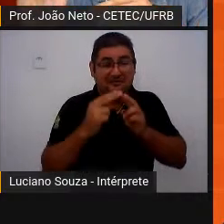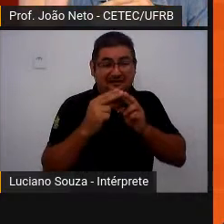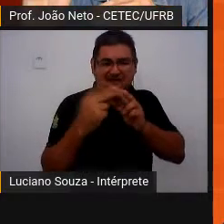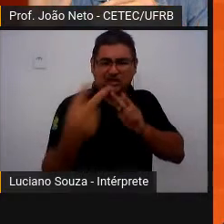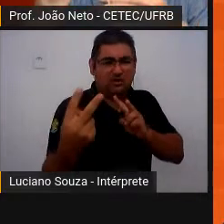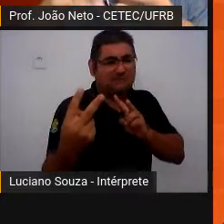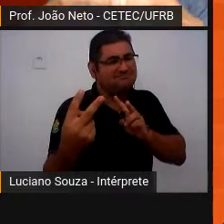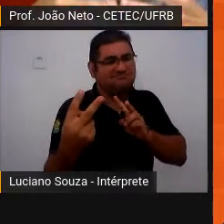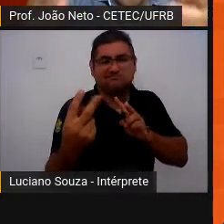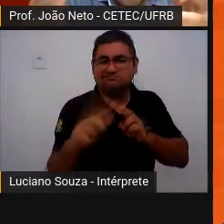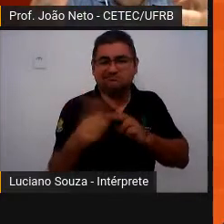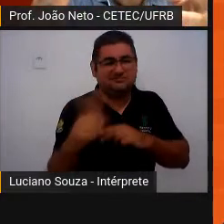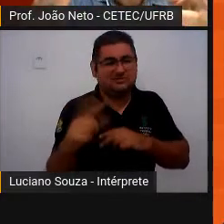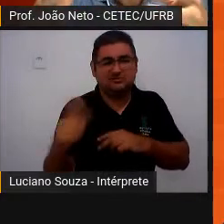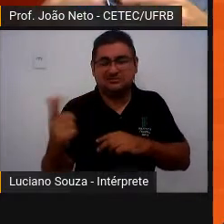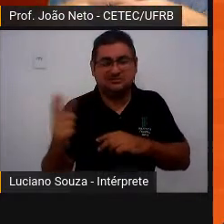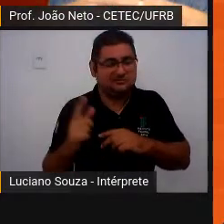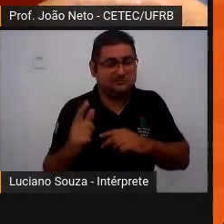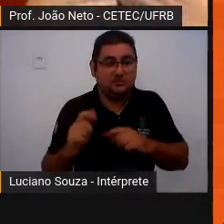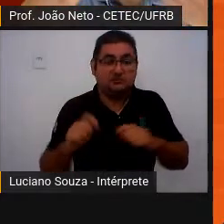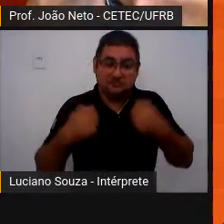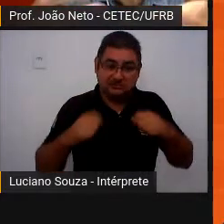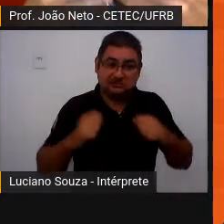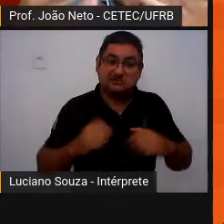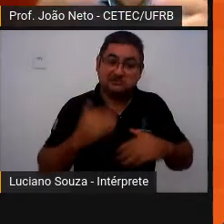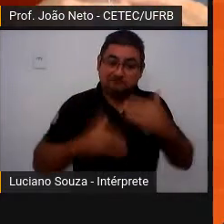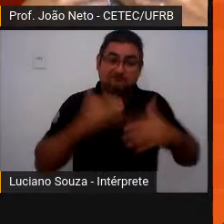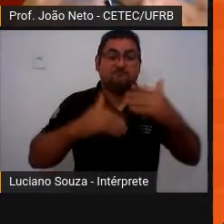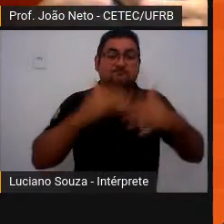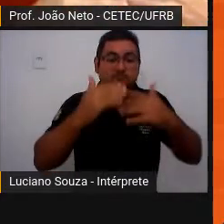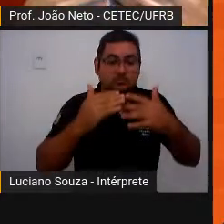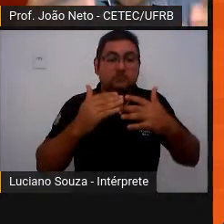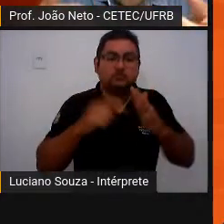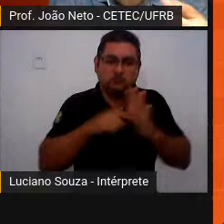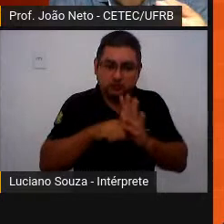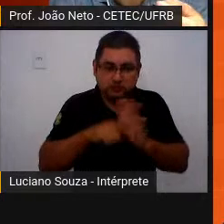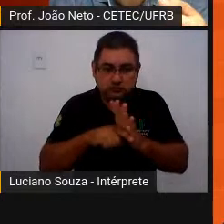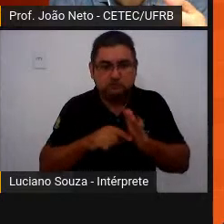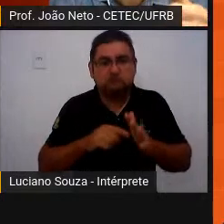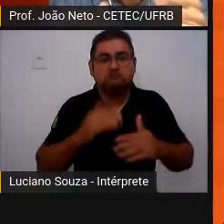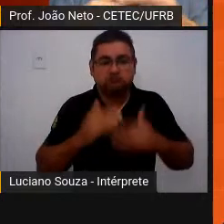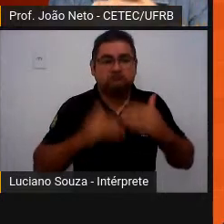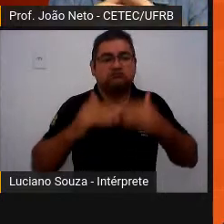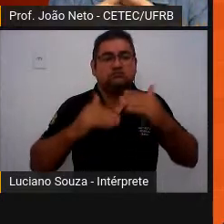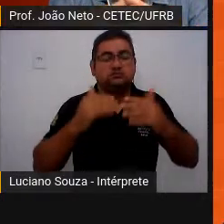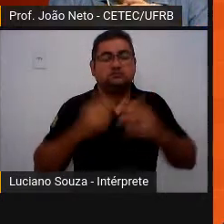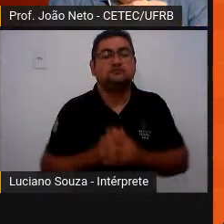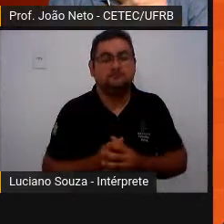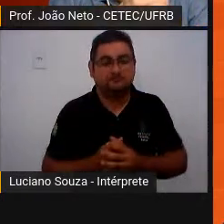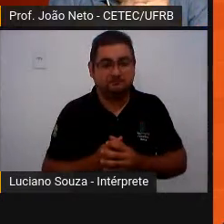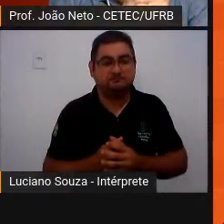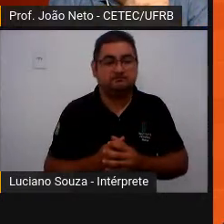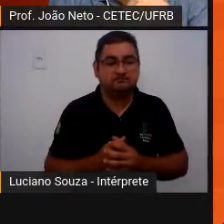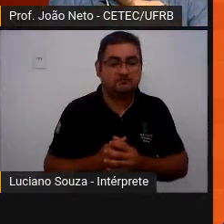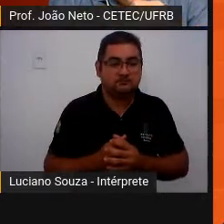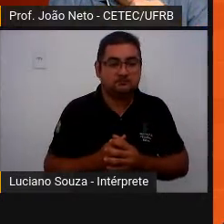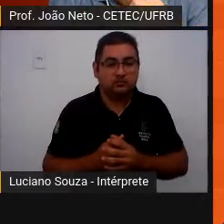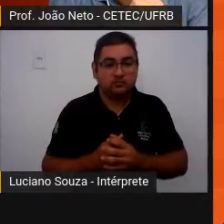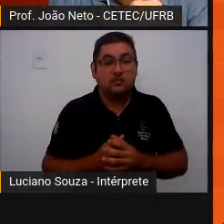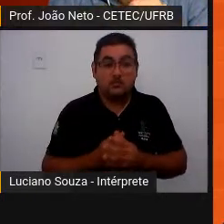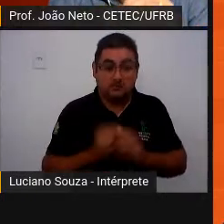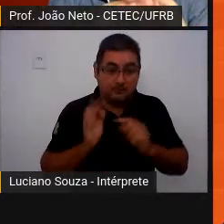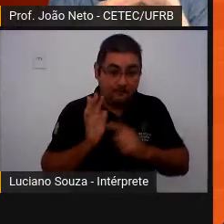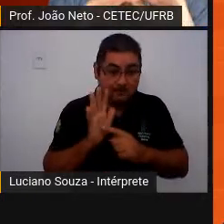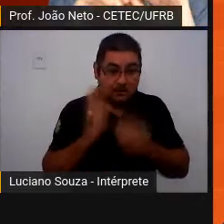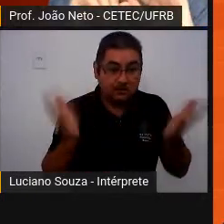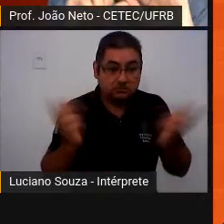ainda não conseguiram avançar é uma linha de pesquisa também bastante grande ah e para deixar bem